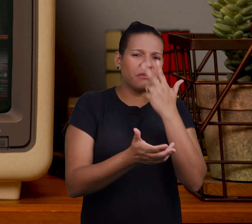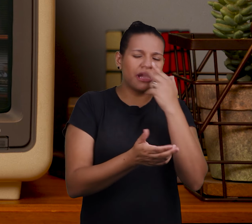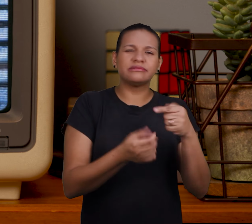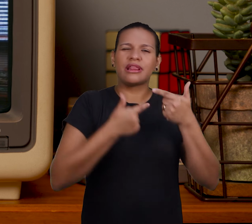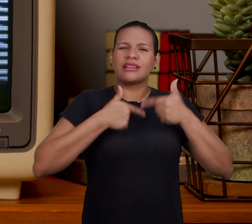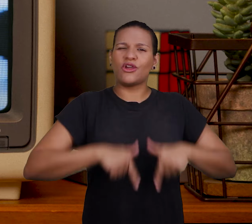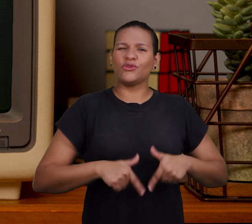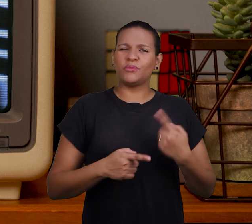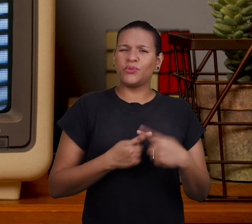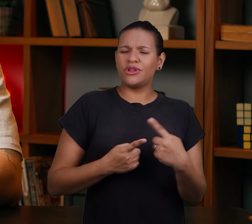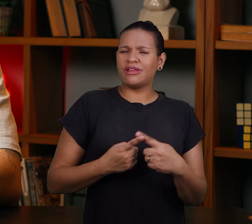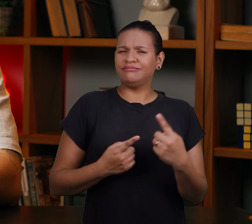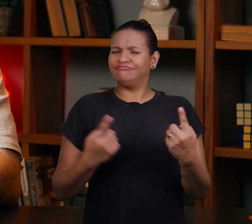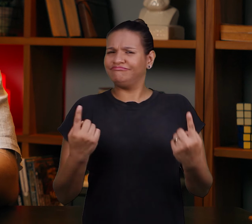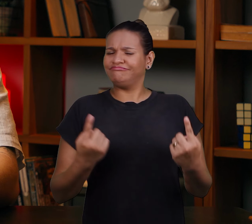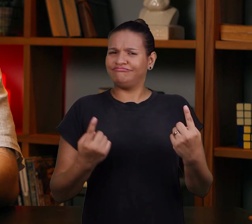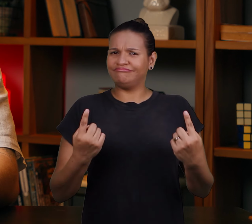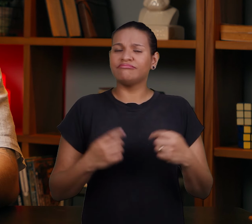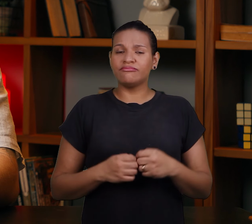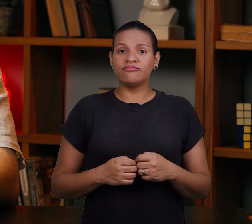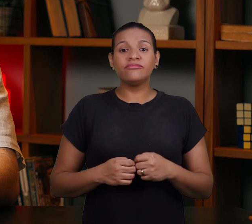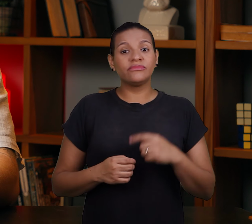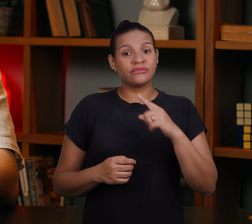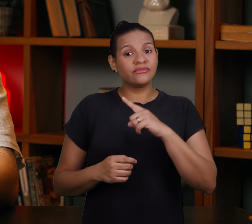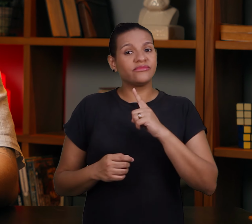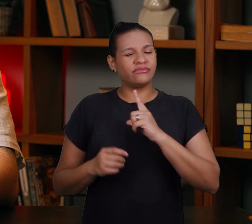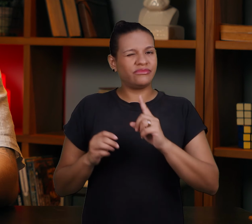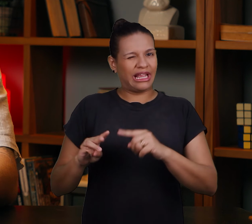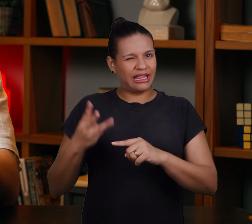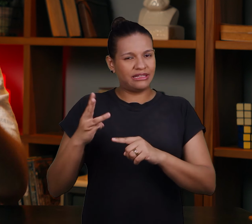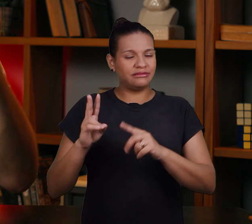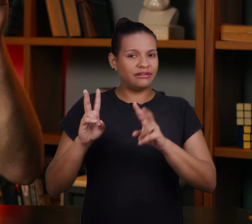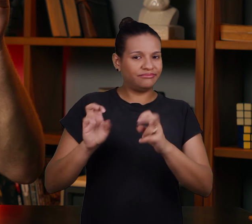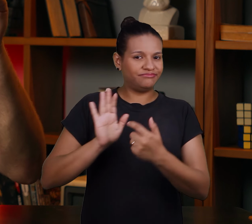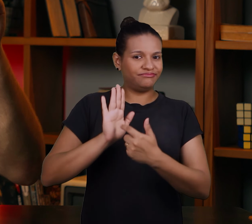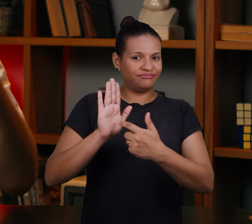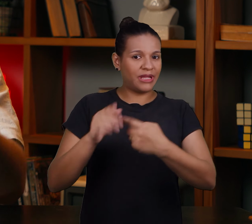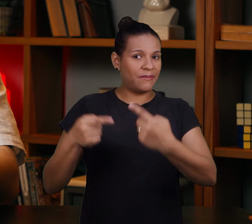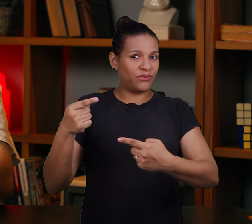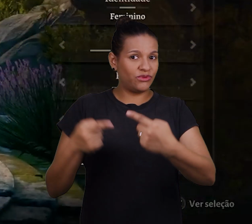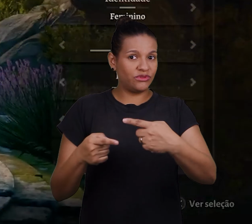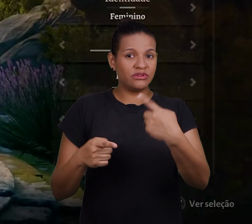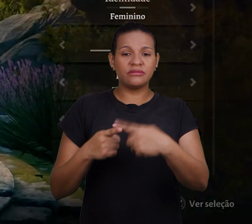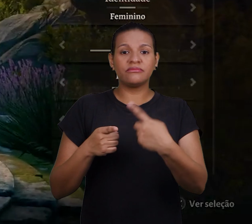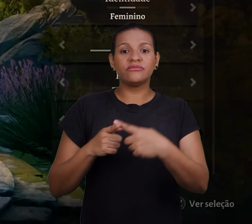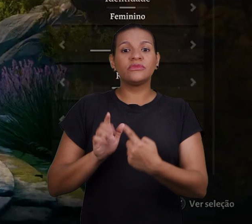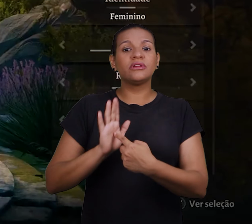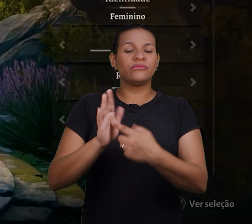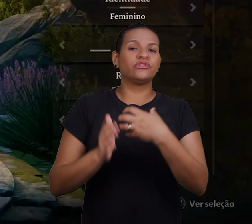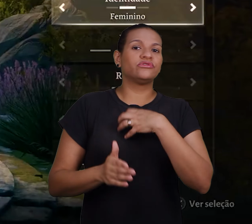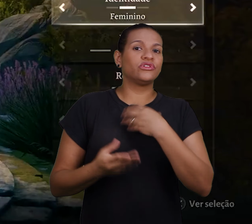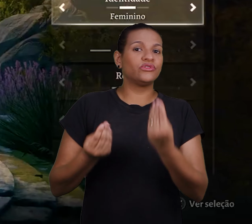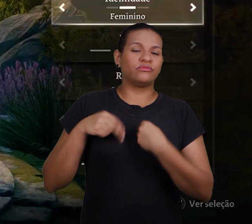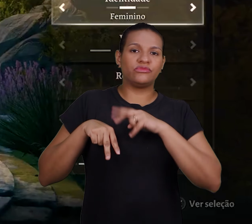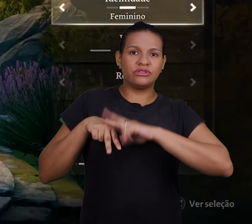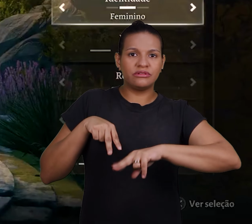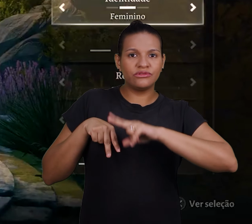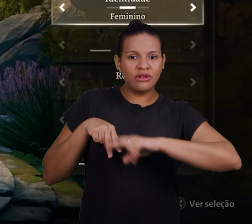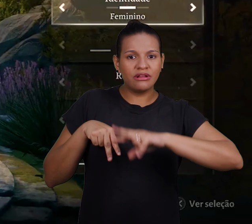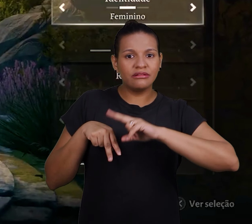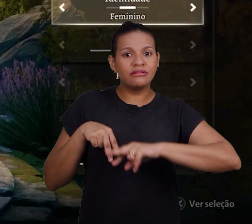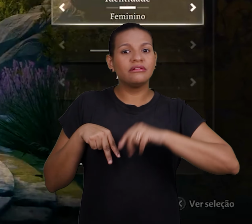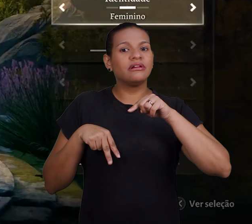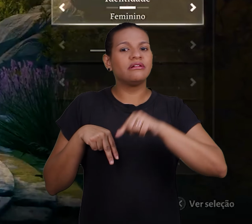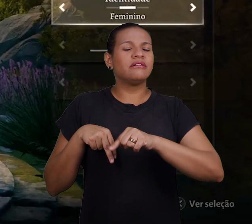neutros? Vamos por partes. Baldur's Gate 3 é um jogo claramente político porque ele encara questões como